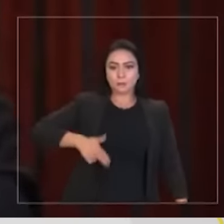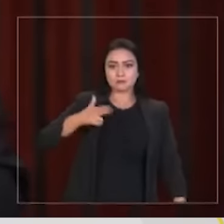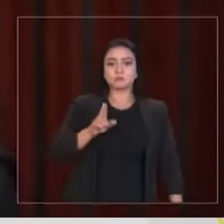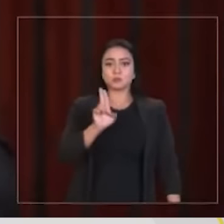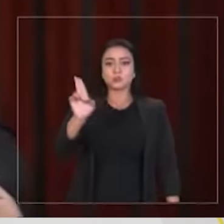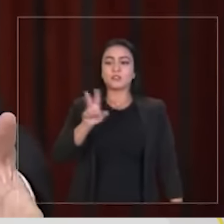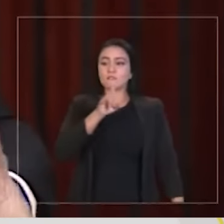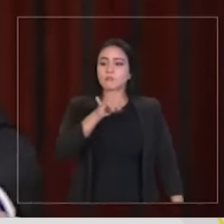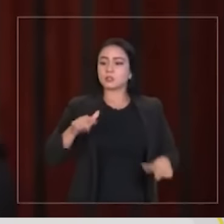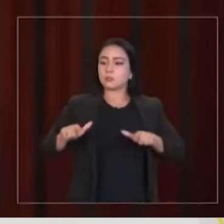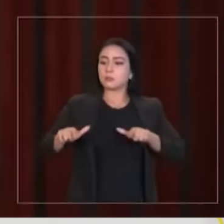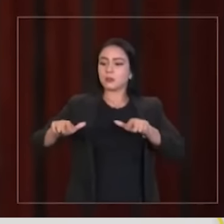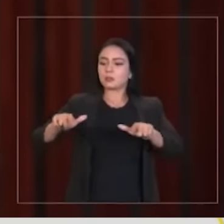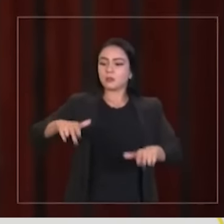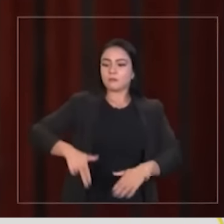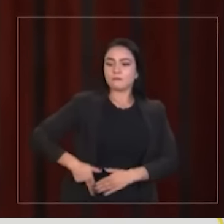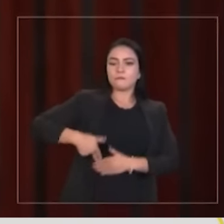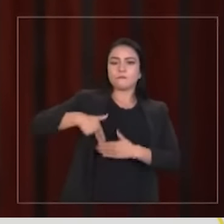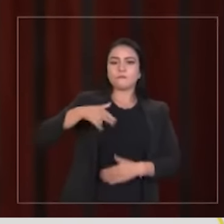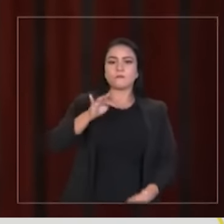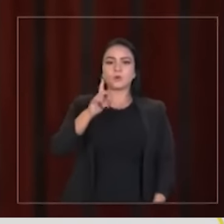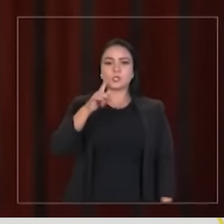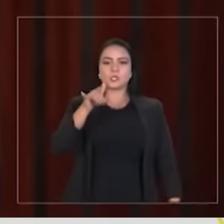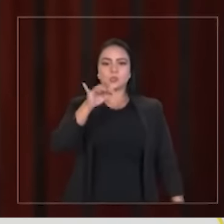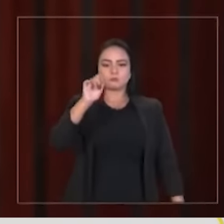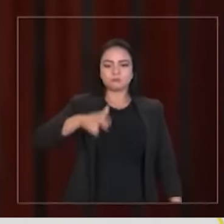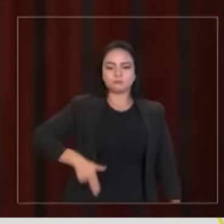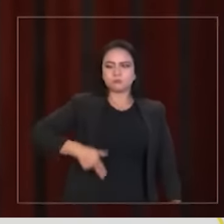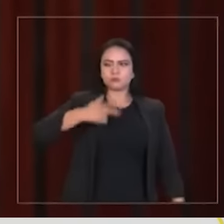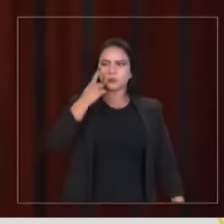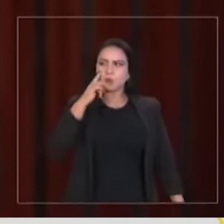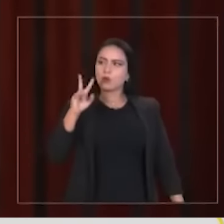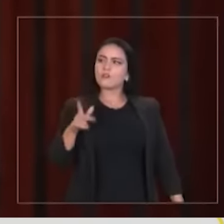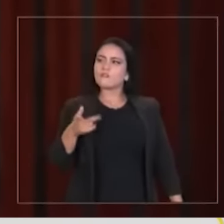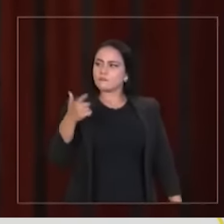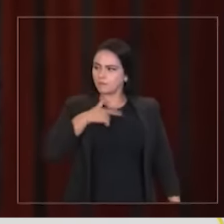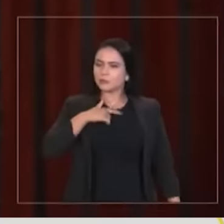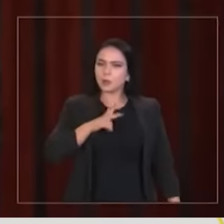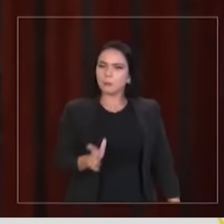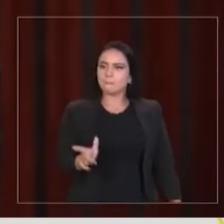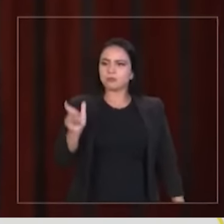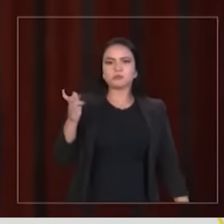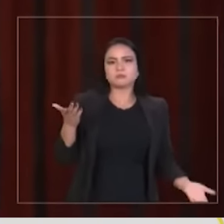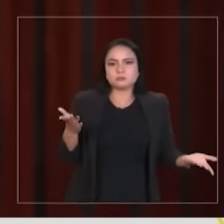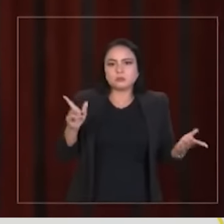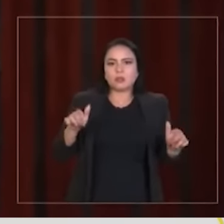Vai no supermercado com fuzil. Se alguém olha feio, pode atirar, minha liberdade.